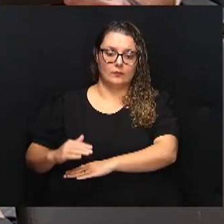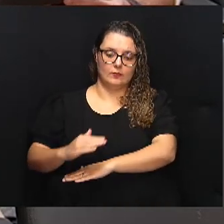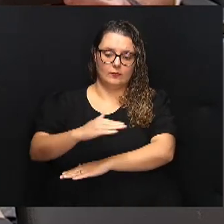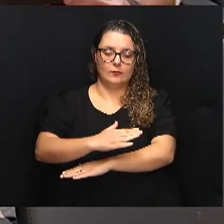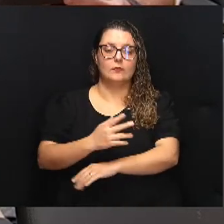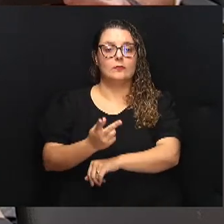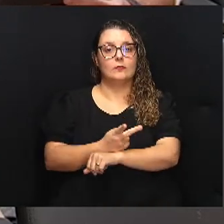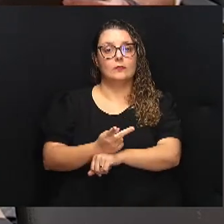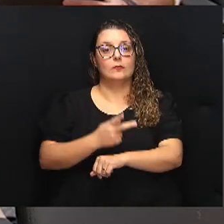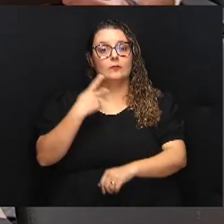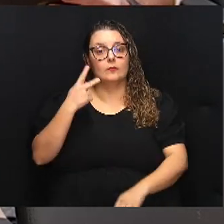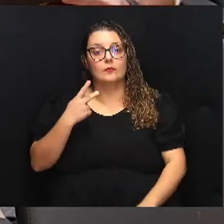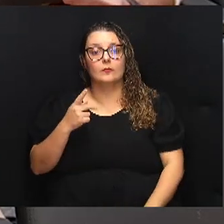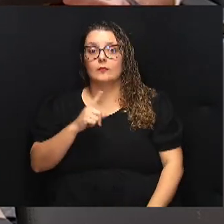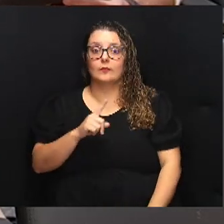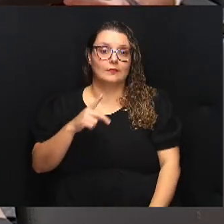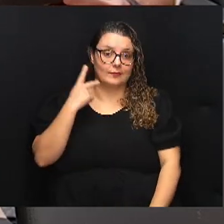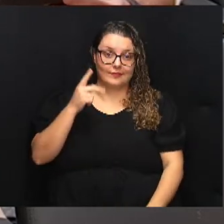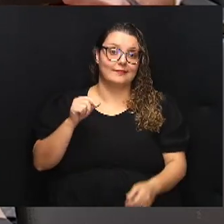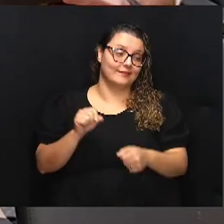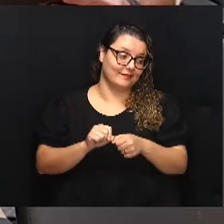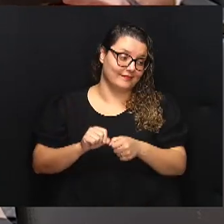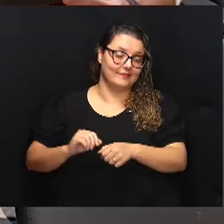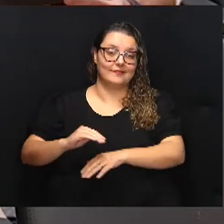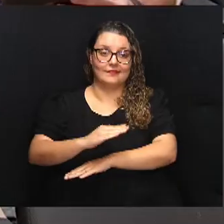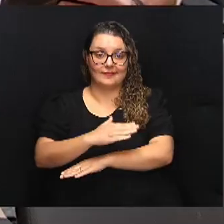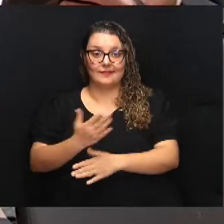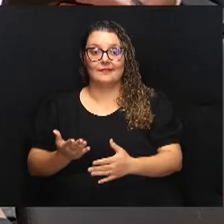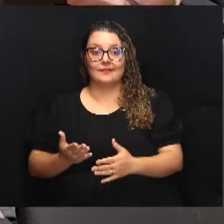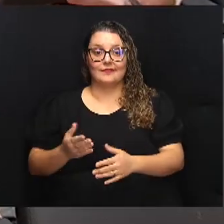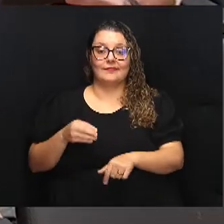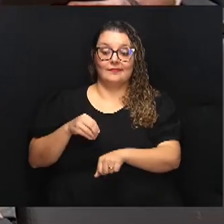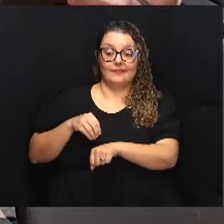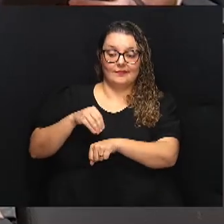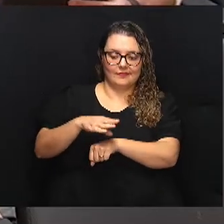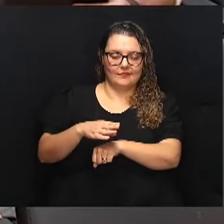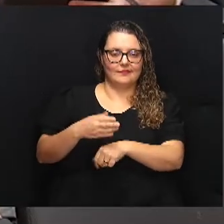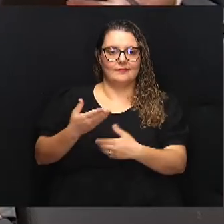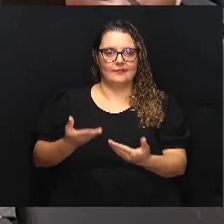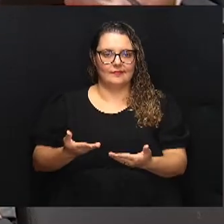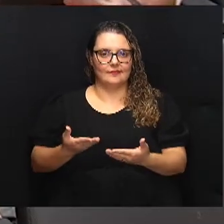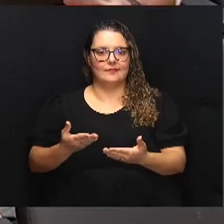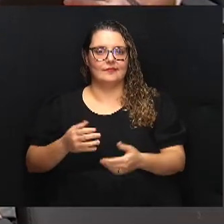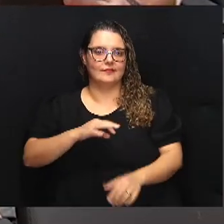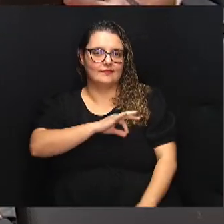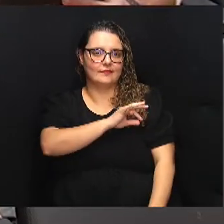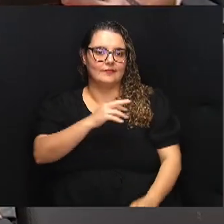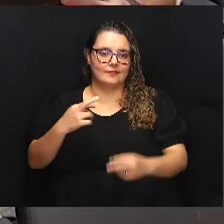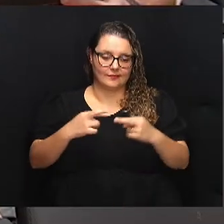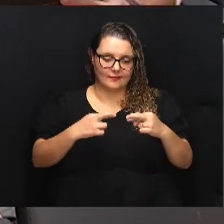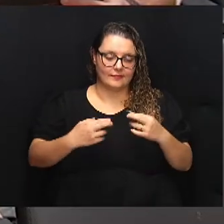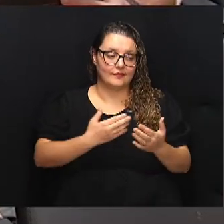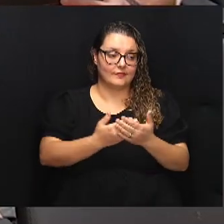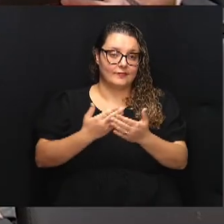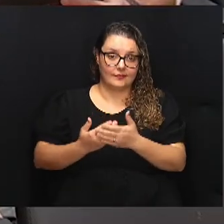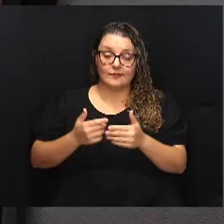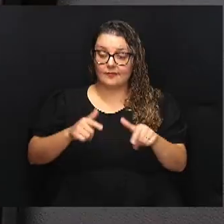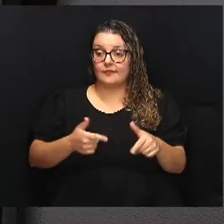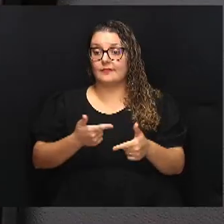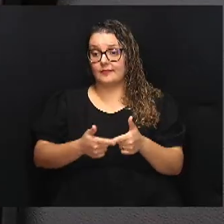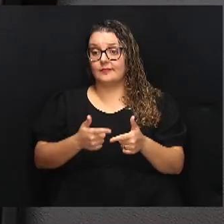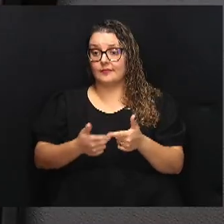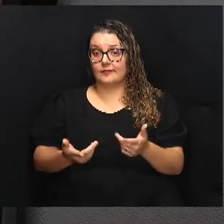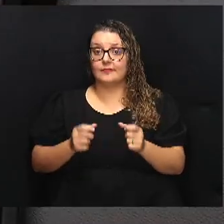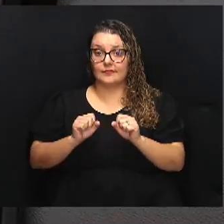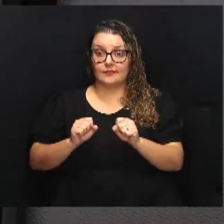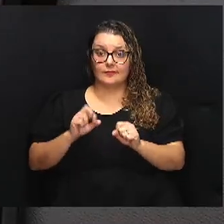vereador, Mas não é o vereador que faz lombada, ele indica para que a prefeitura dê uma olhada para onde que está o problema, que